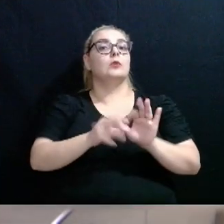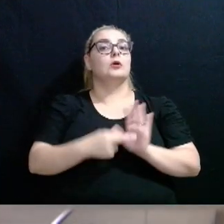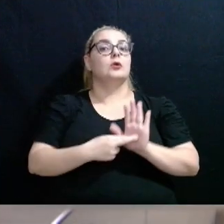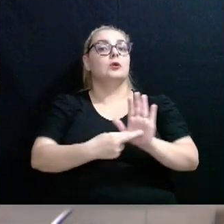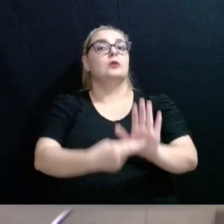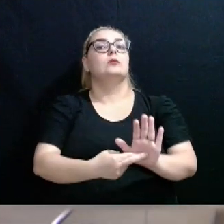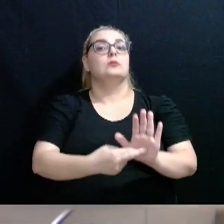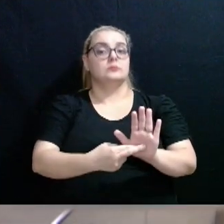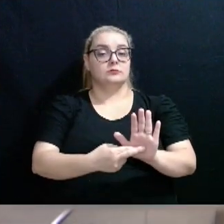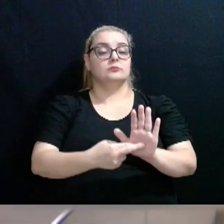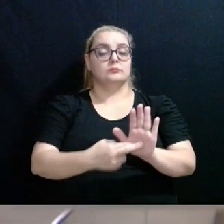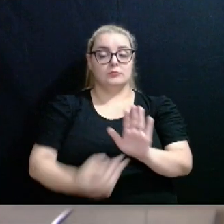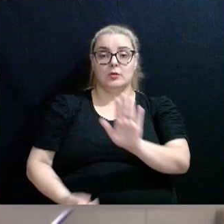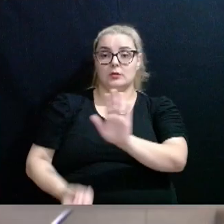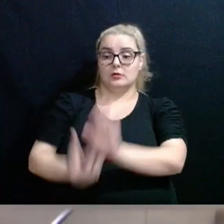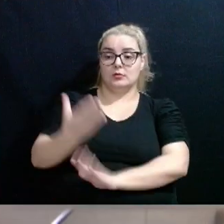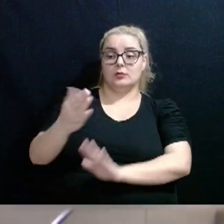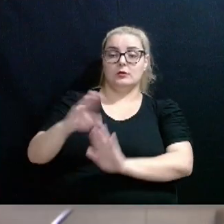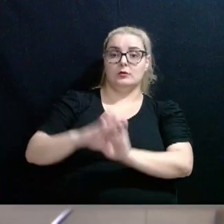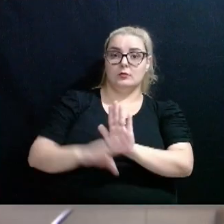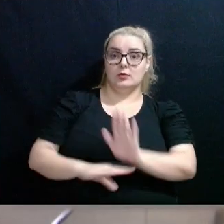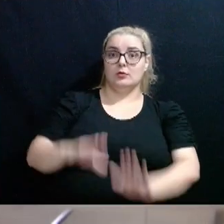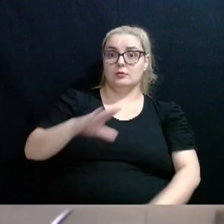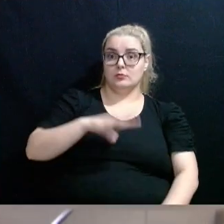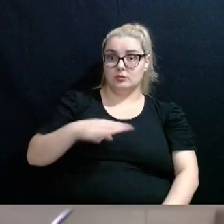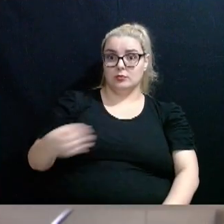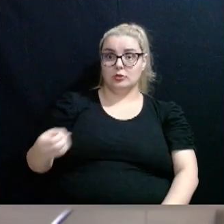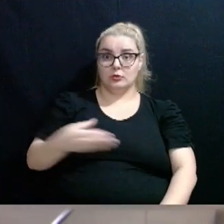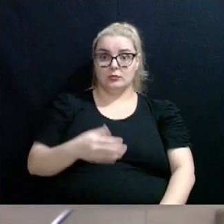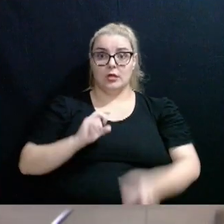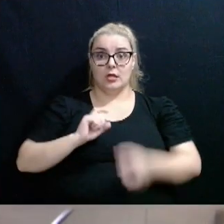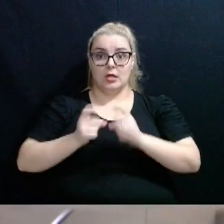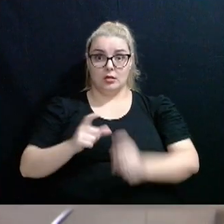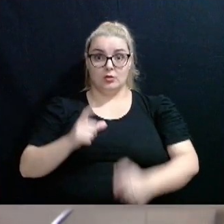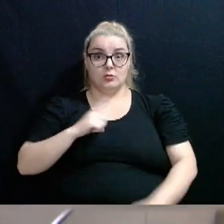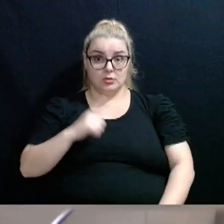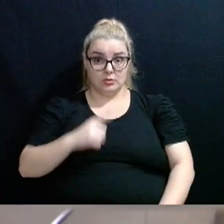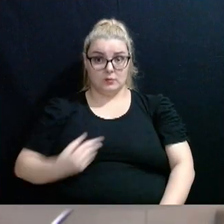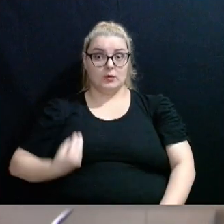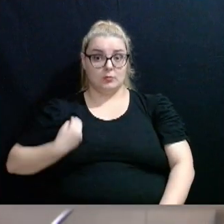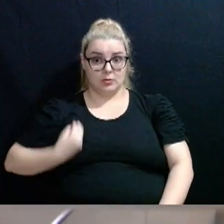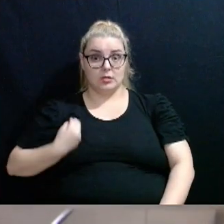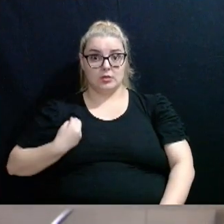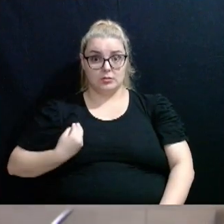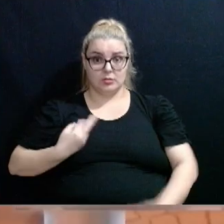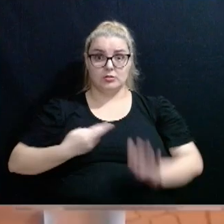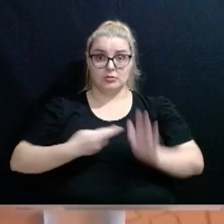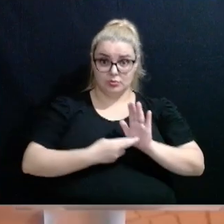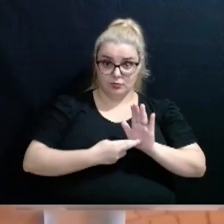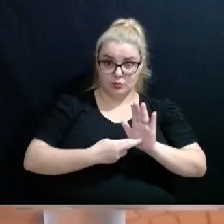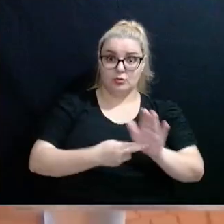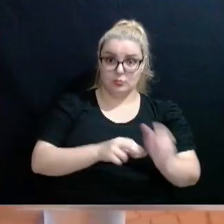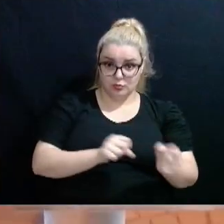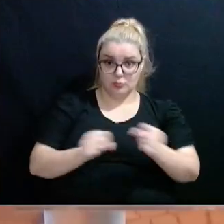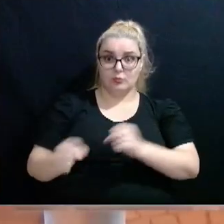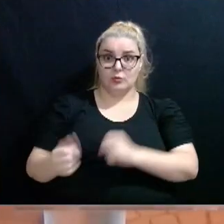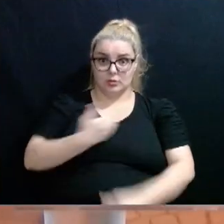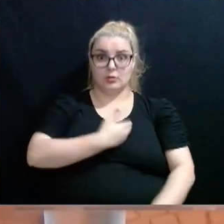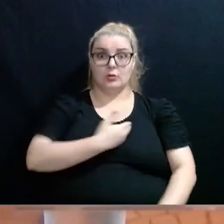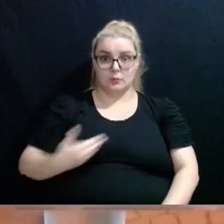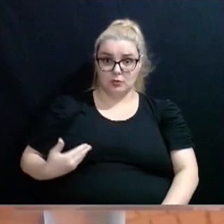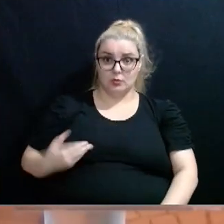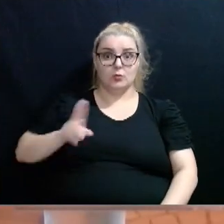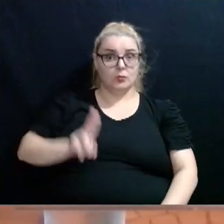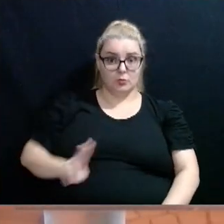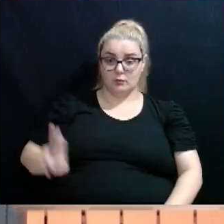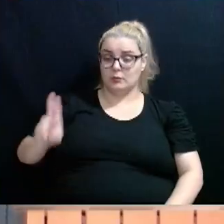do novo programa municipal. A reunião contou ainda com a presença de representantes do poder público, universidades,